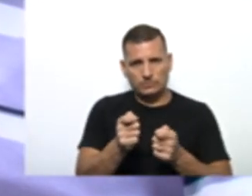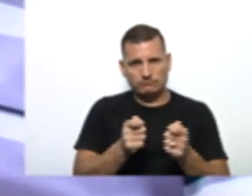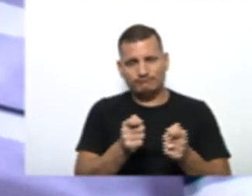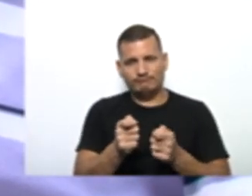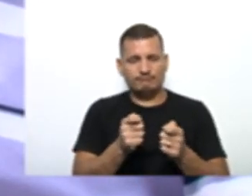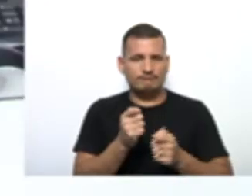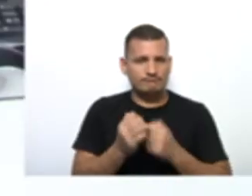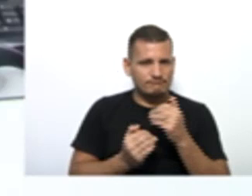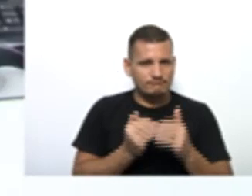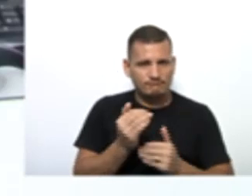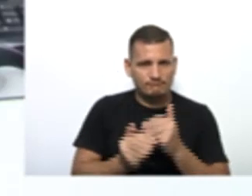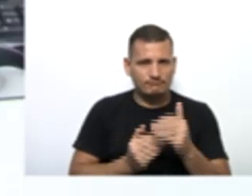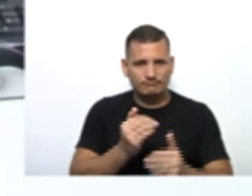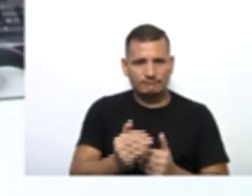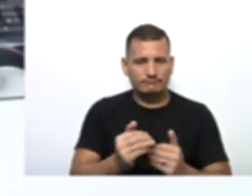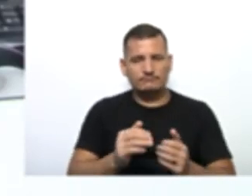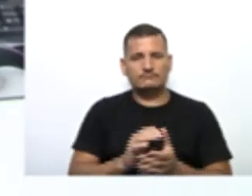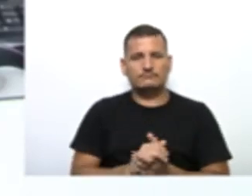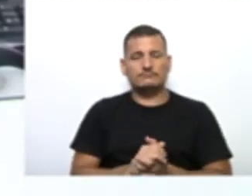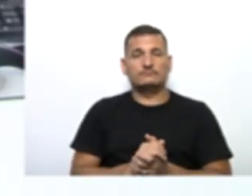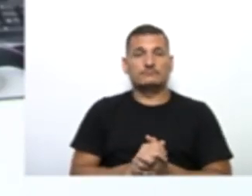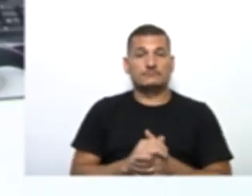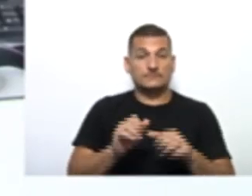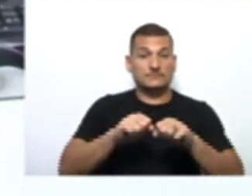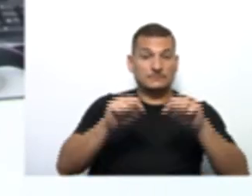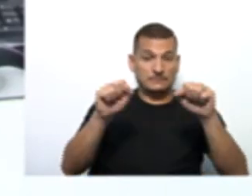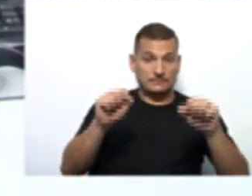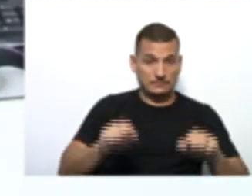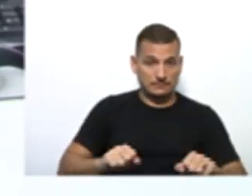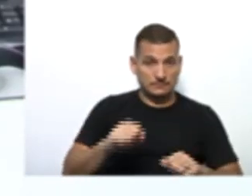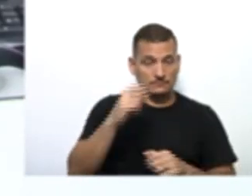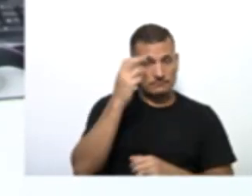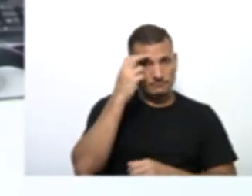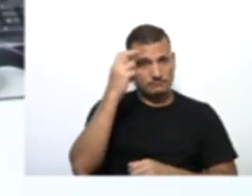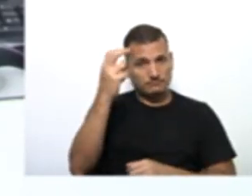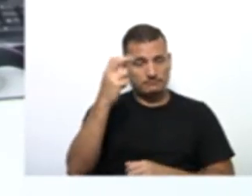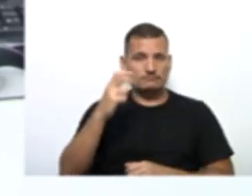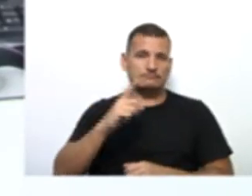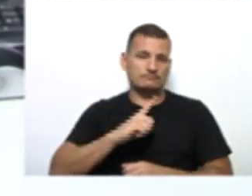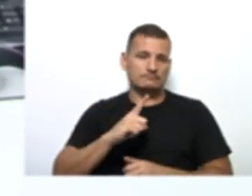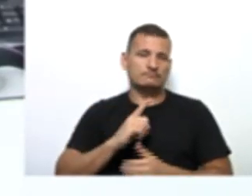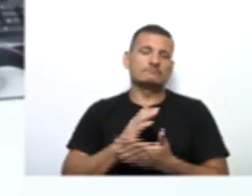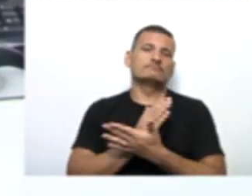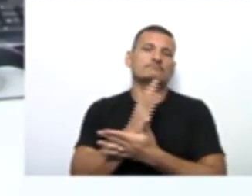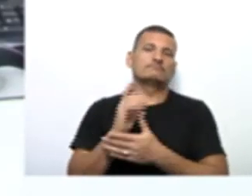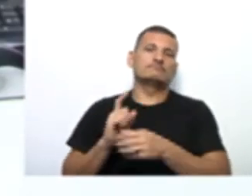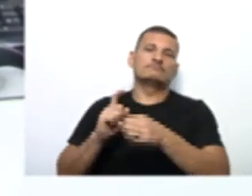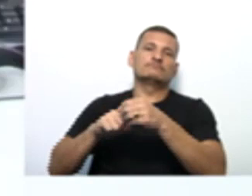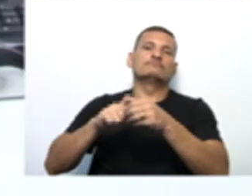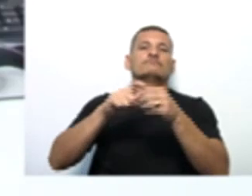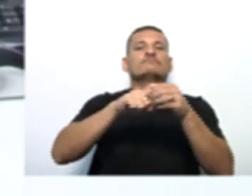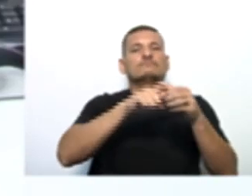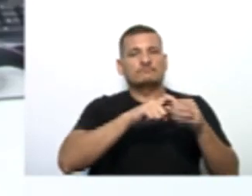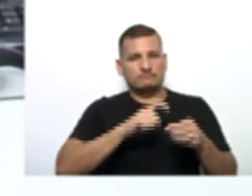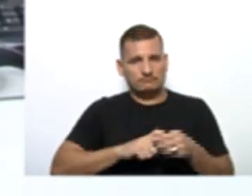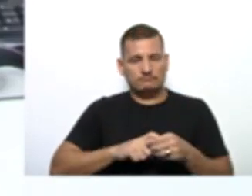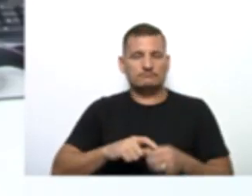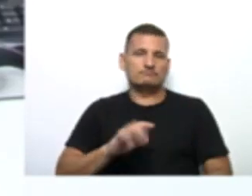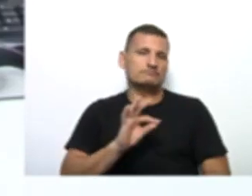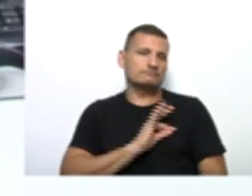né, os sistemas de inteligência, né, nós temos alguns convênios com Polícia Federal,